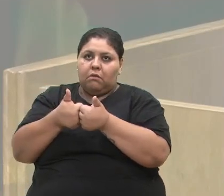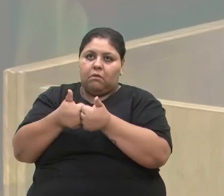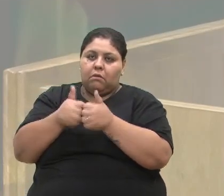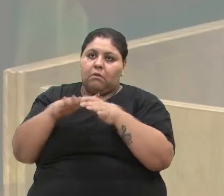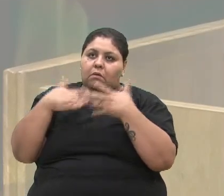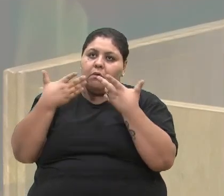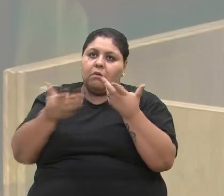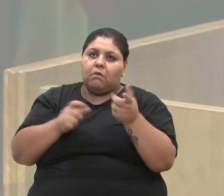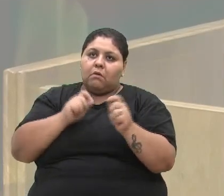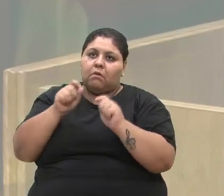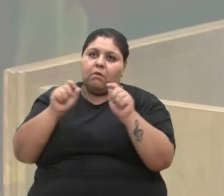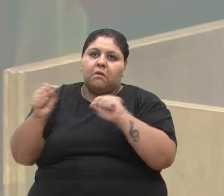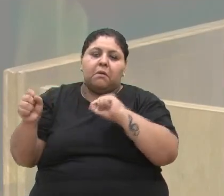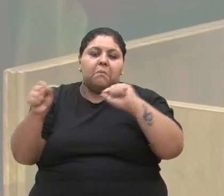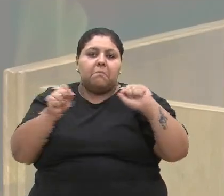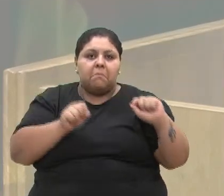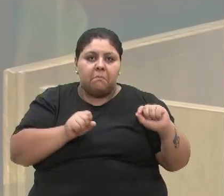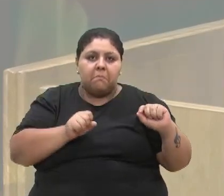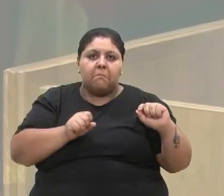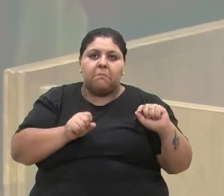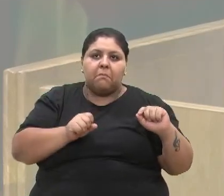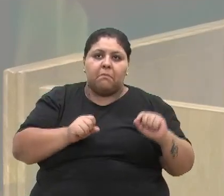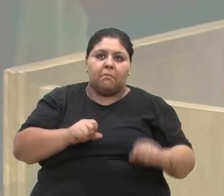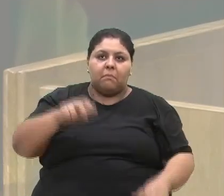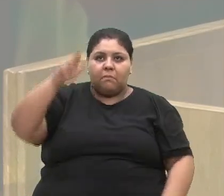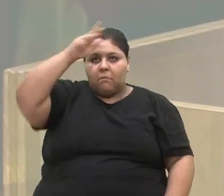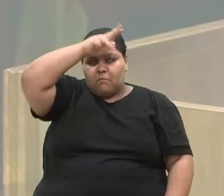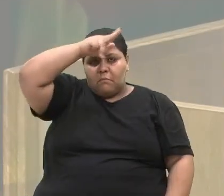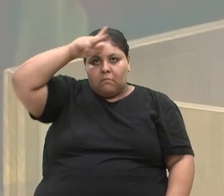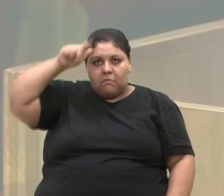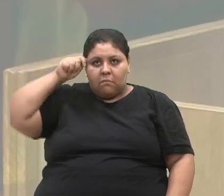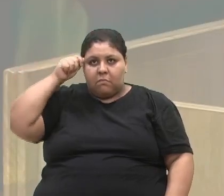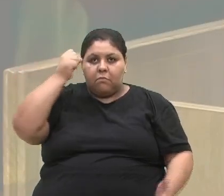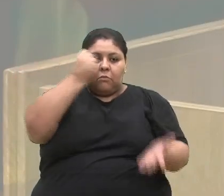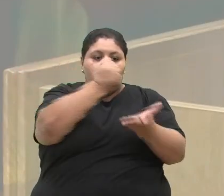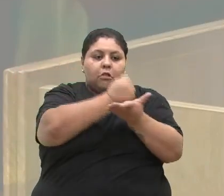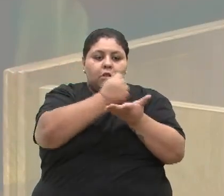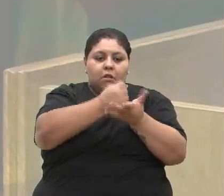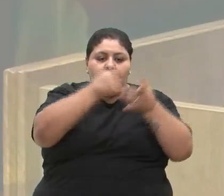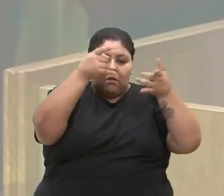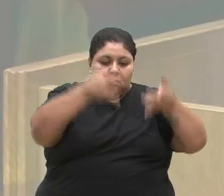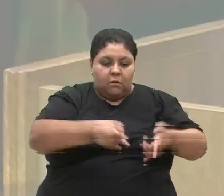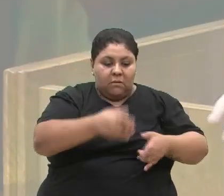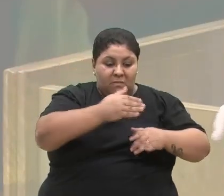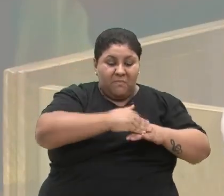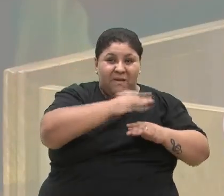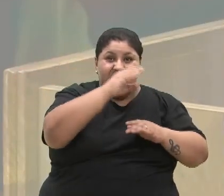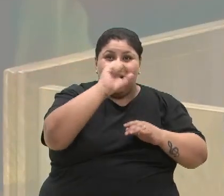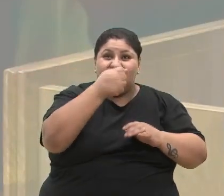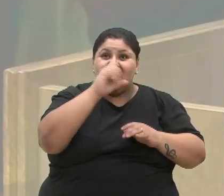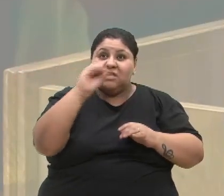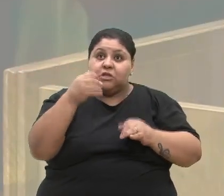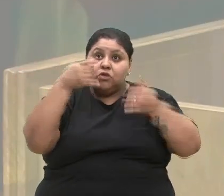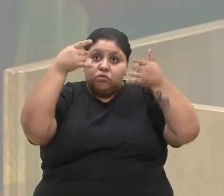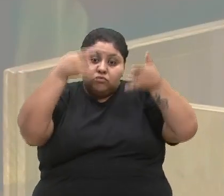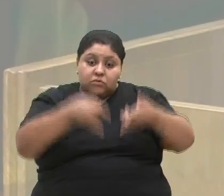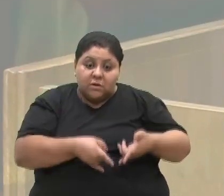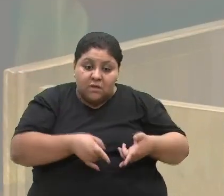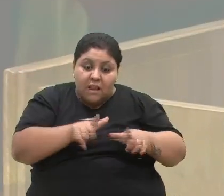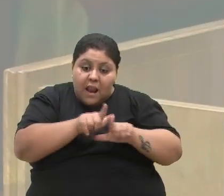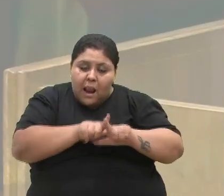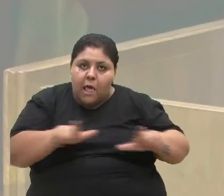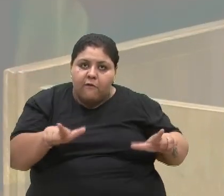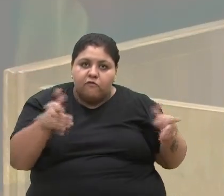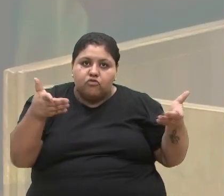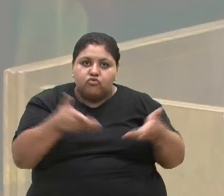Então, que se a gente possa, o município, contratualizar esses leitos, tem mais de 80 leitos, pelo que eu sei, vazios, desocupados hoje no saúde,